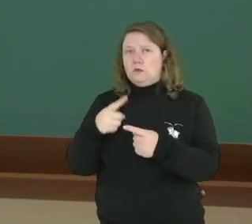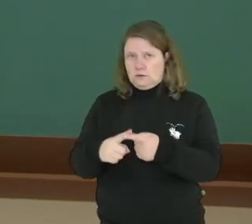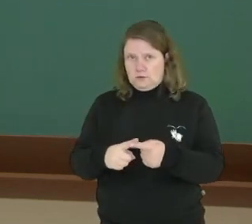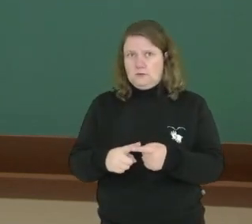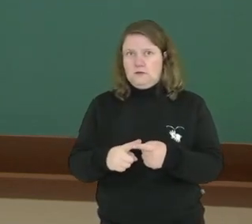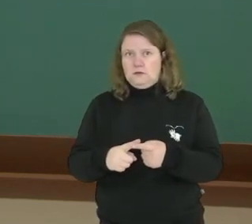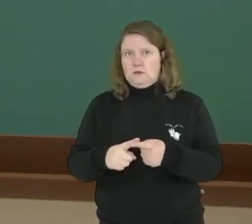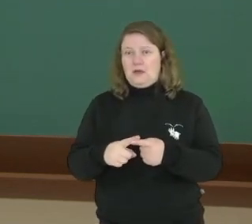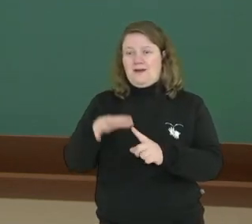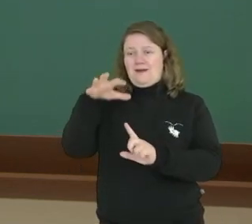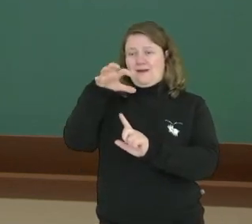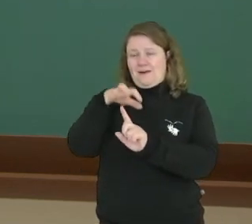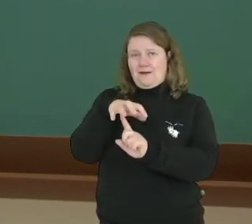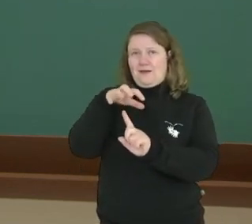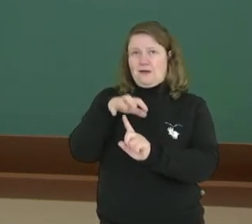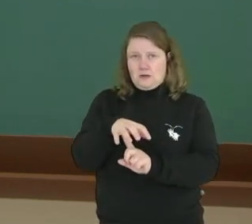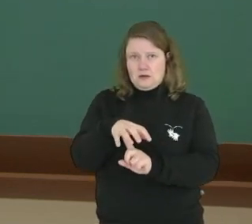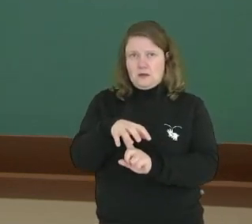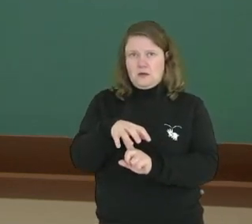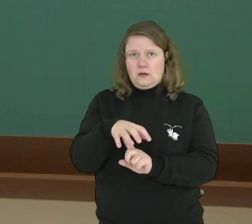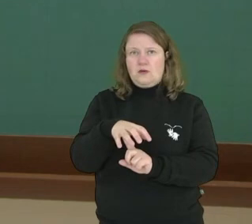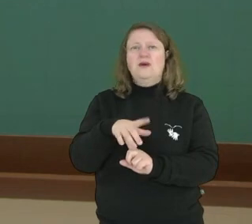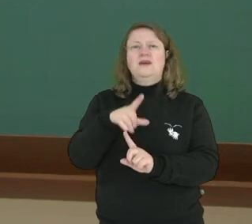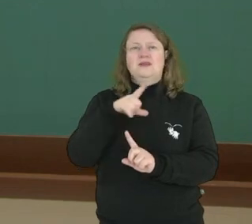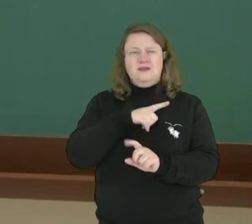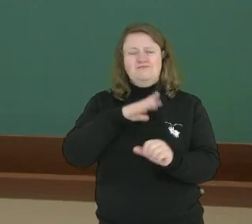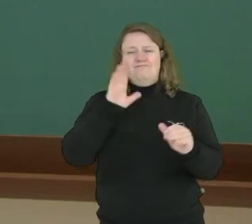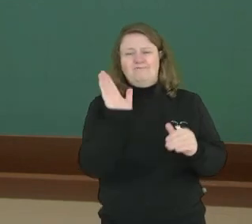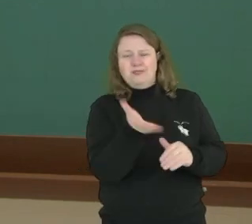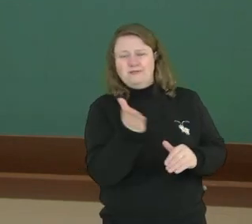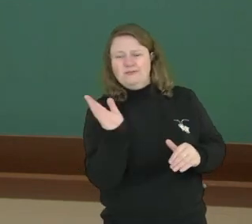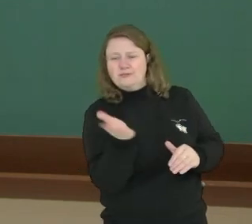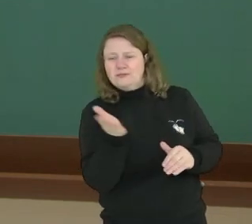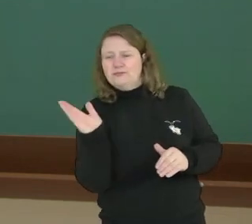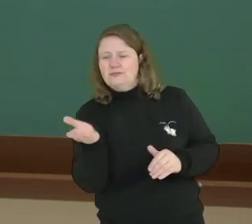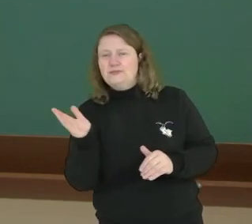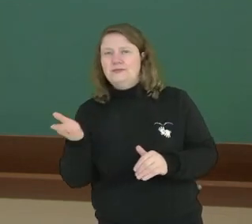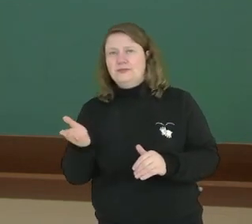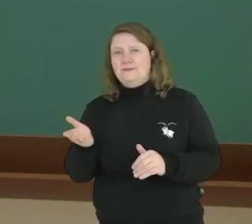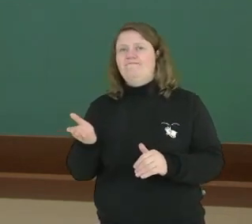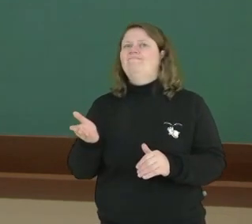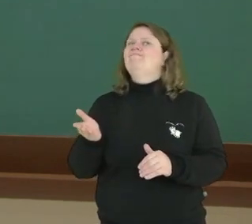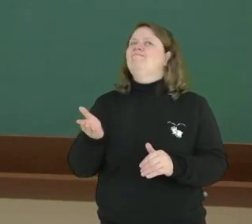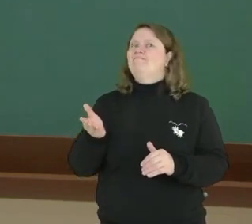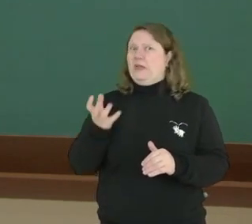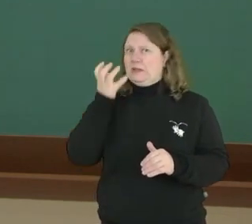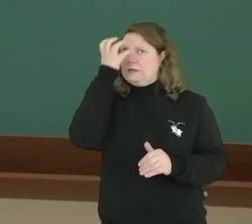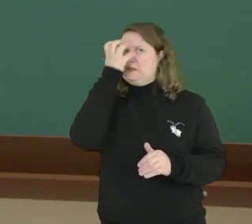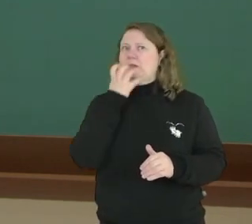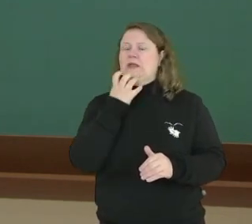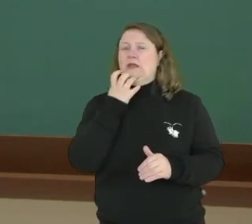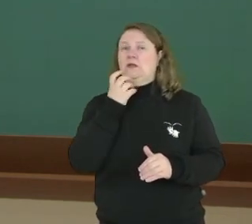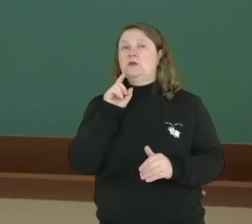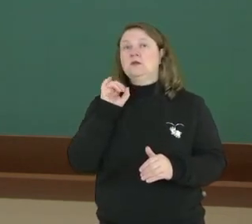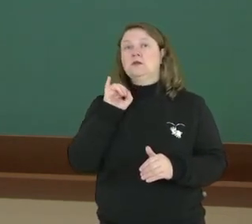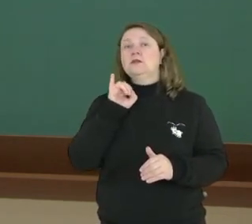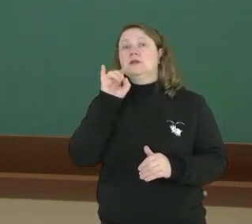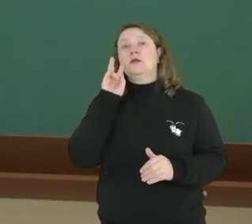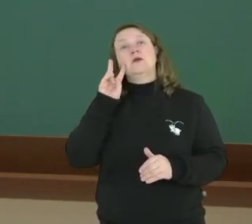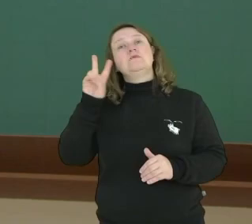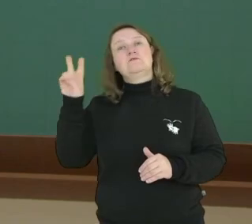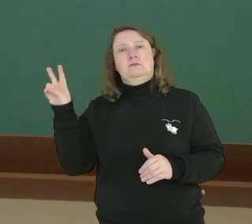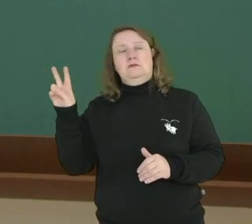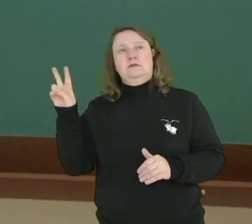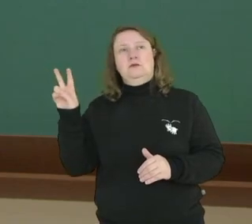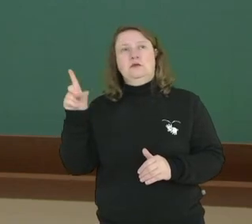a araucária, correndo um sério risco de extinção. Então, se a gente pegar o mapa ali do Paraná, a gente vai ver que